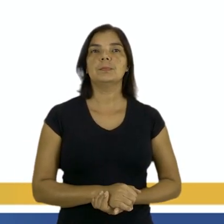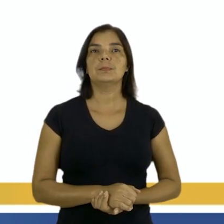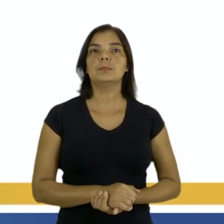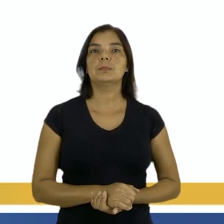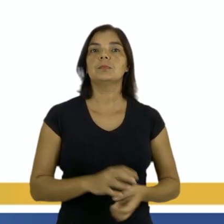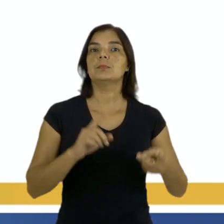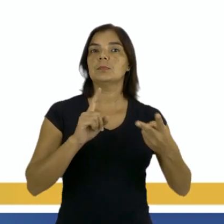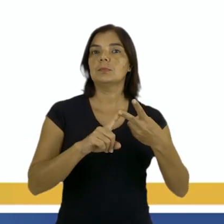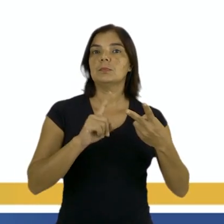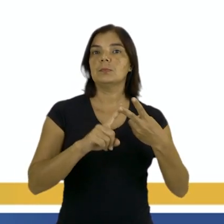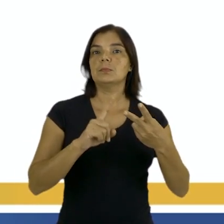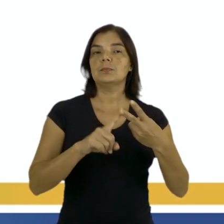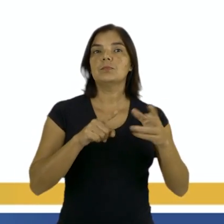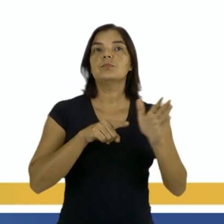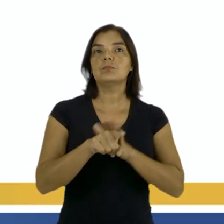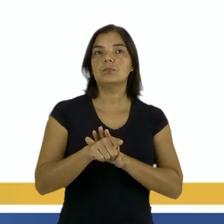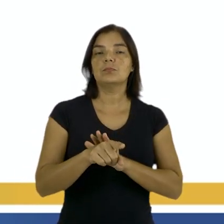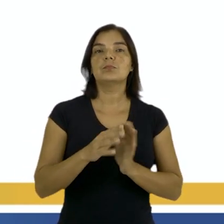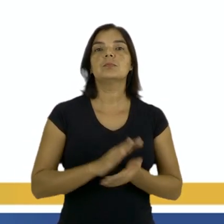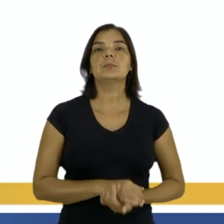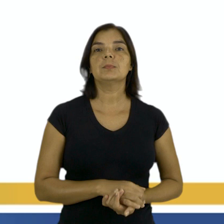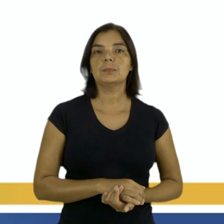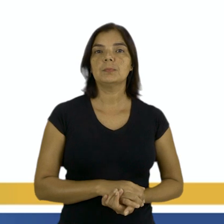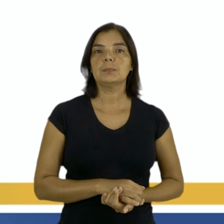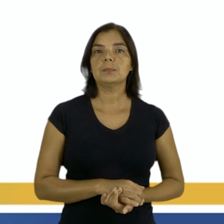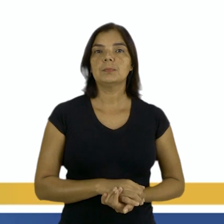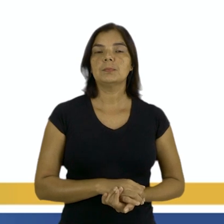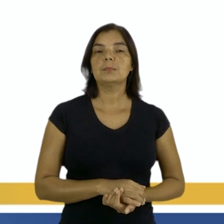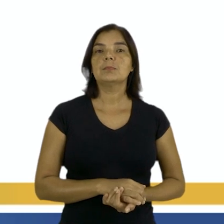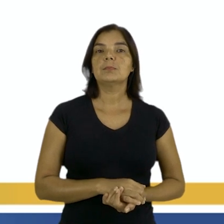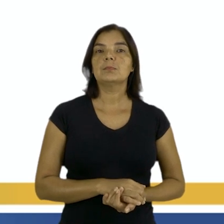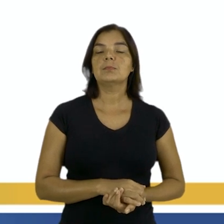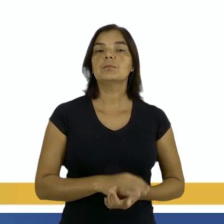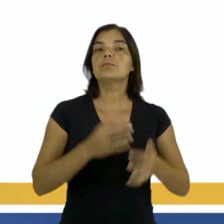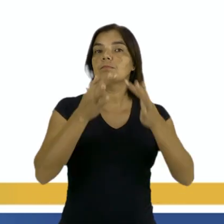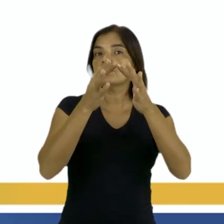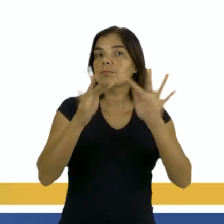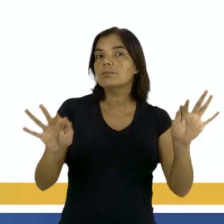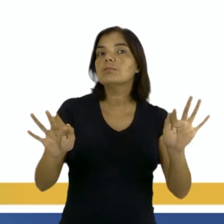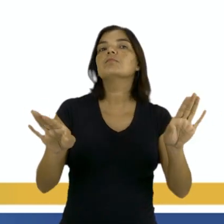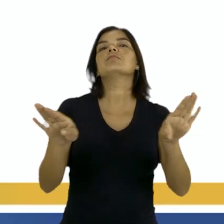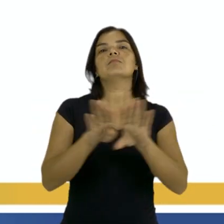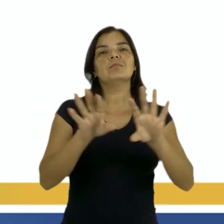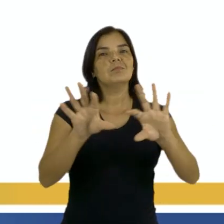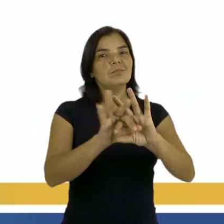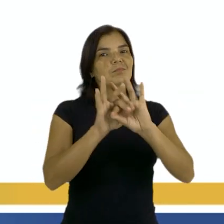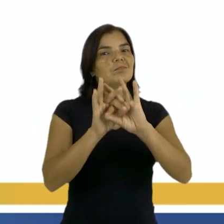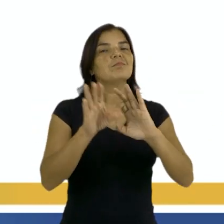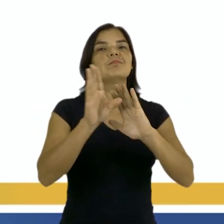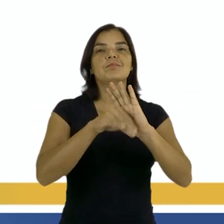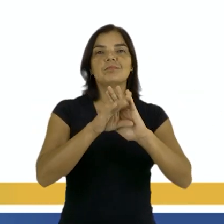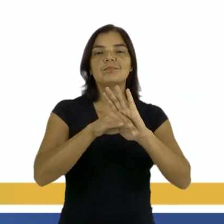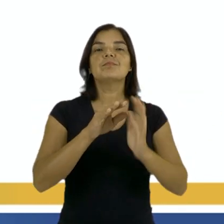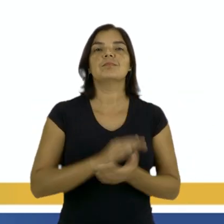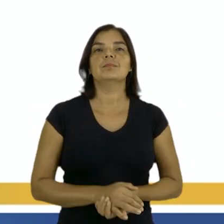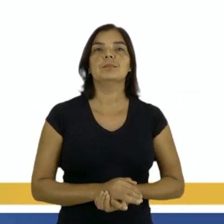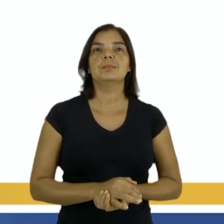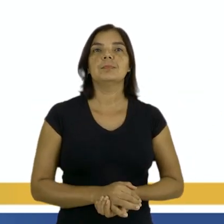E na segunda questãozinha agora, também é um conceito, um dos conceitos que nós estudamos. Essa frase também está ligada a um desses conceitos, vamos